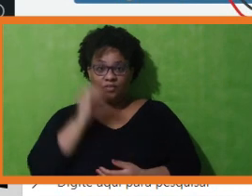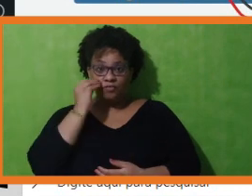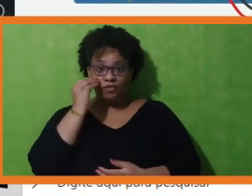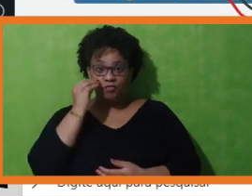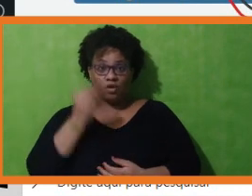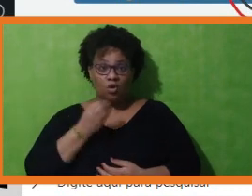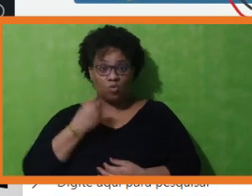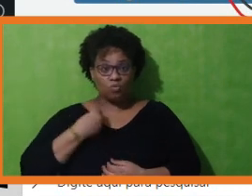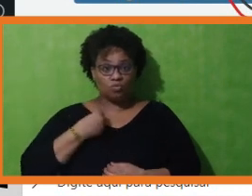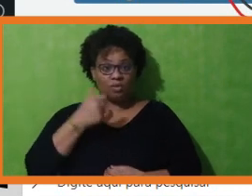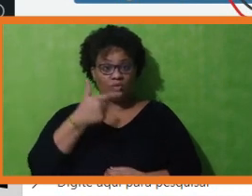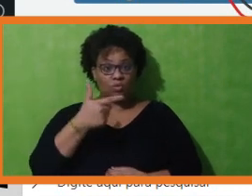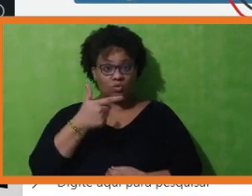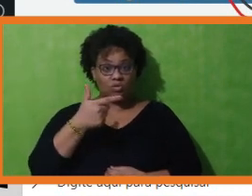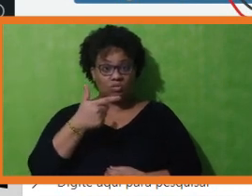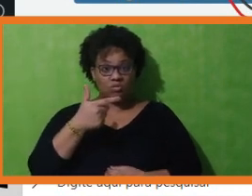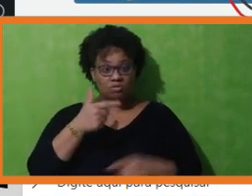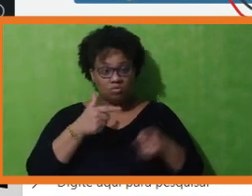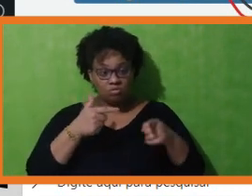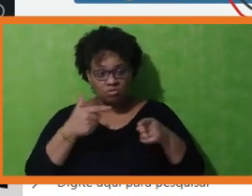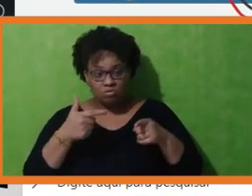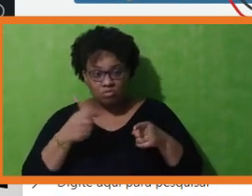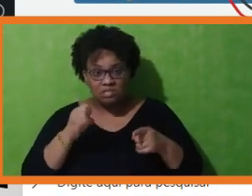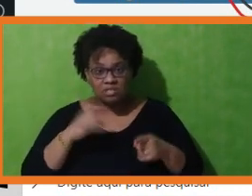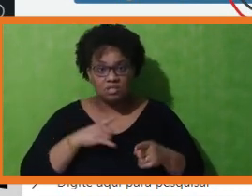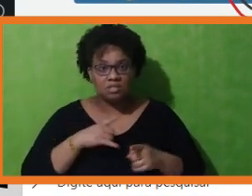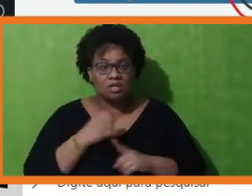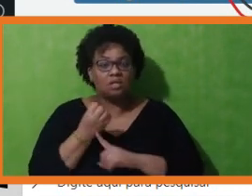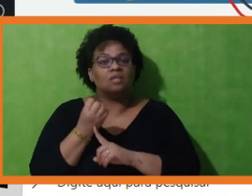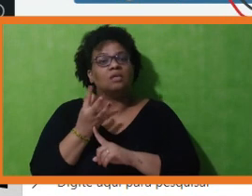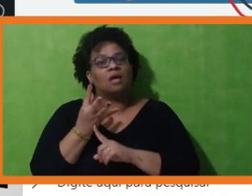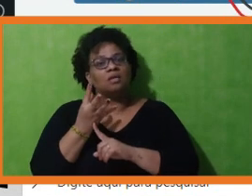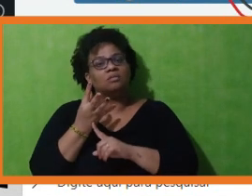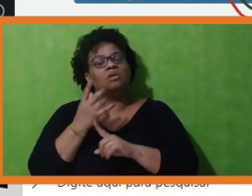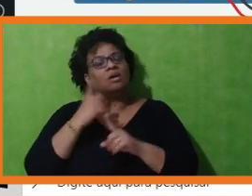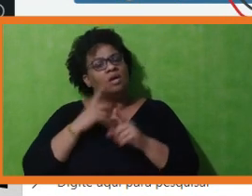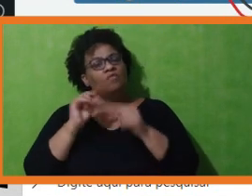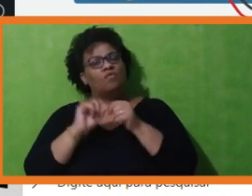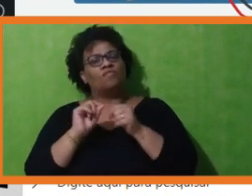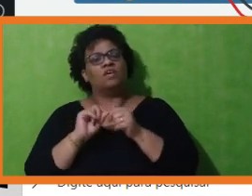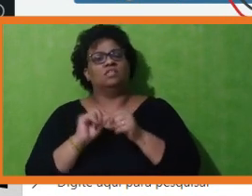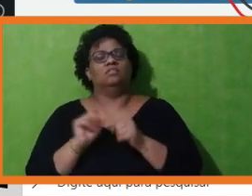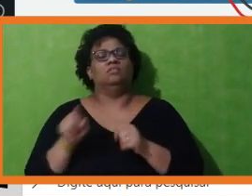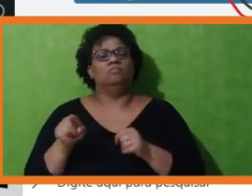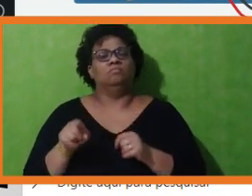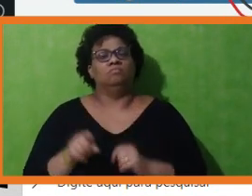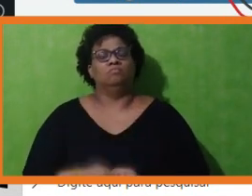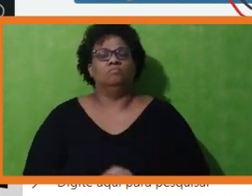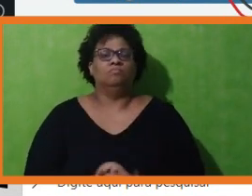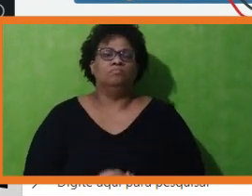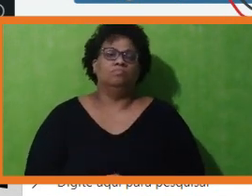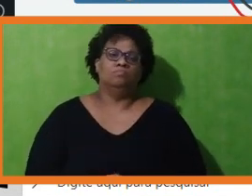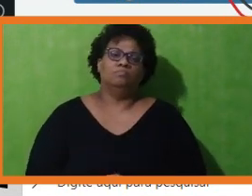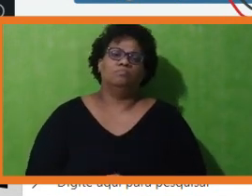para ver como é que está o botão 2, foi igual a 1, ou seja, o botão 2 estiver ligado, eu vou fazer alguma coisa.